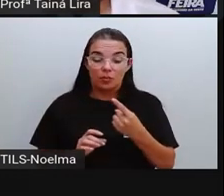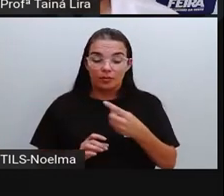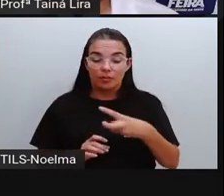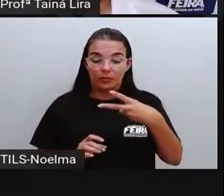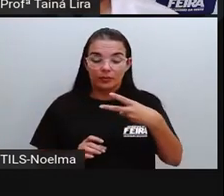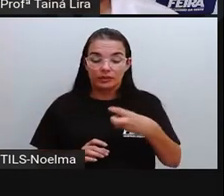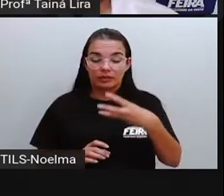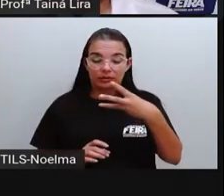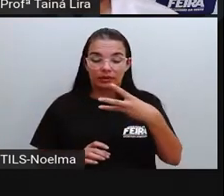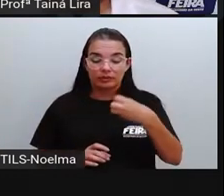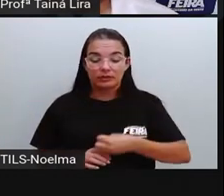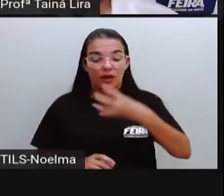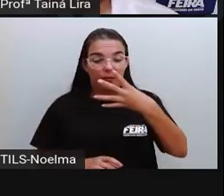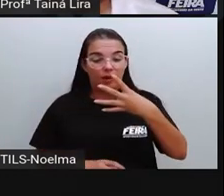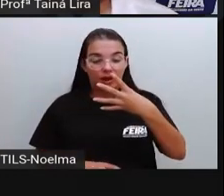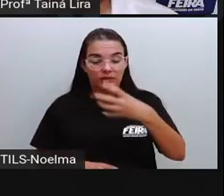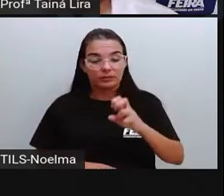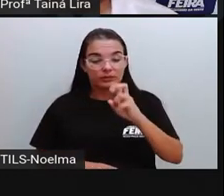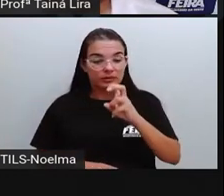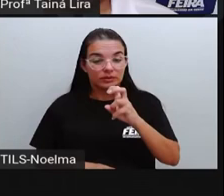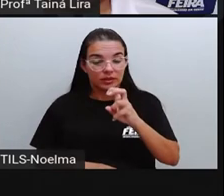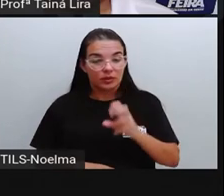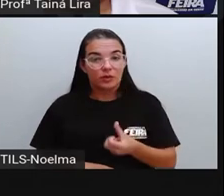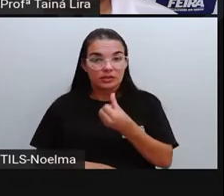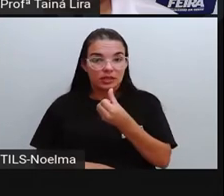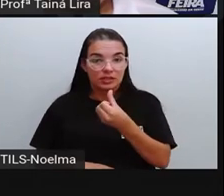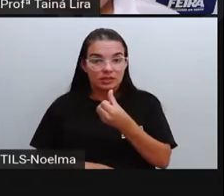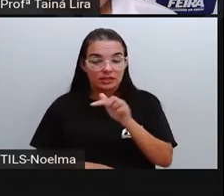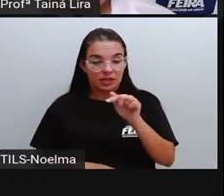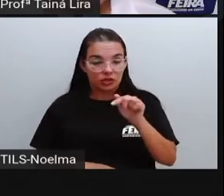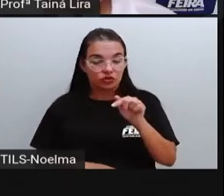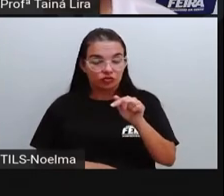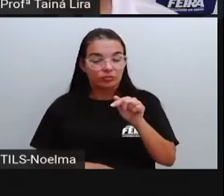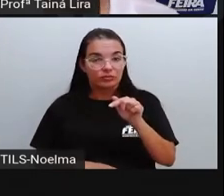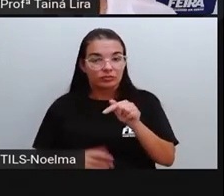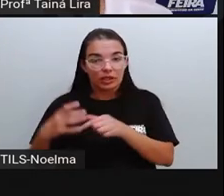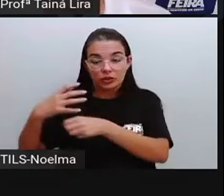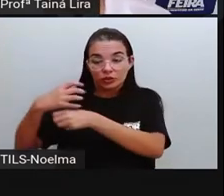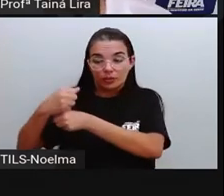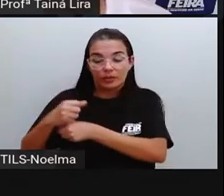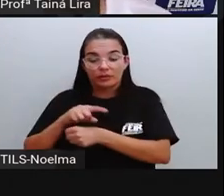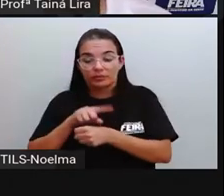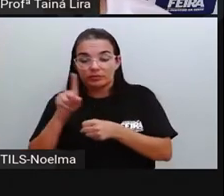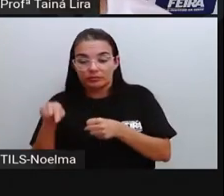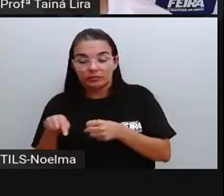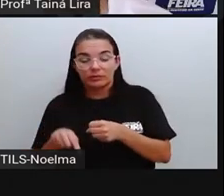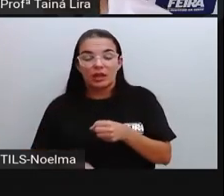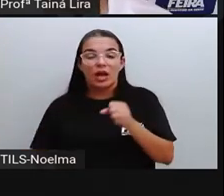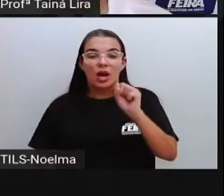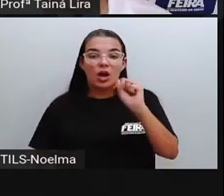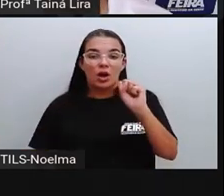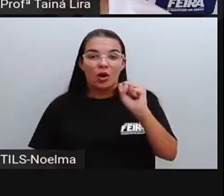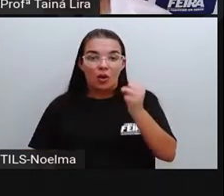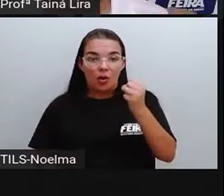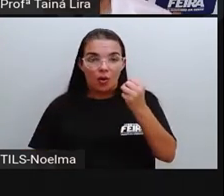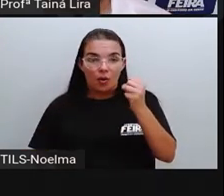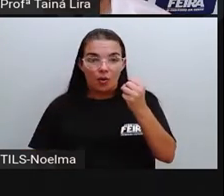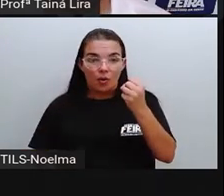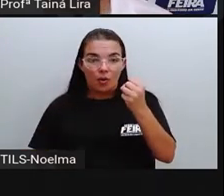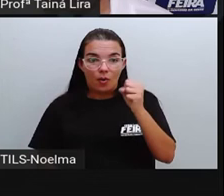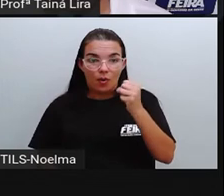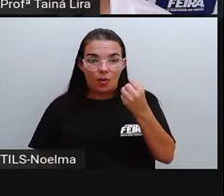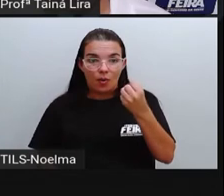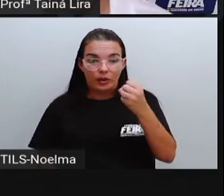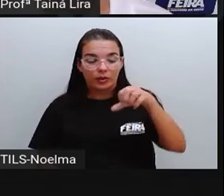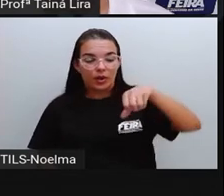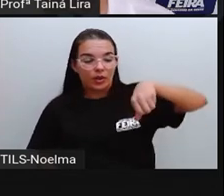1, 2, 3, 4, 5, 6, 7. E a segunda carta que ele tirou, que foi 9, né? Então, a gente